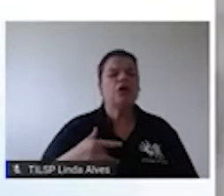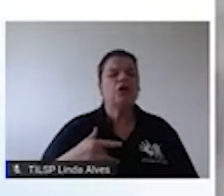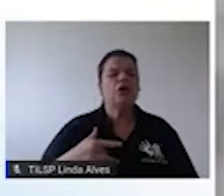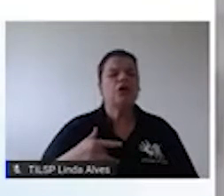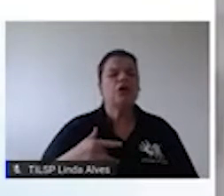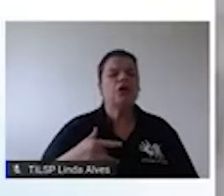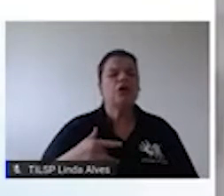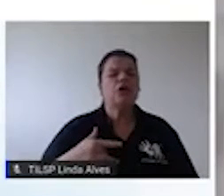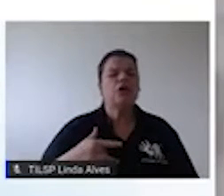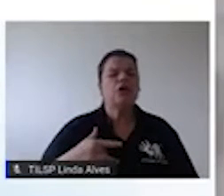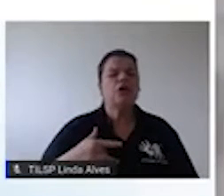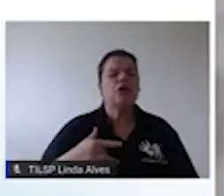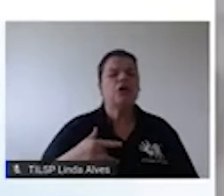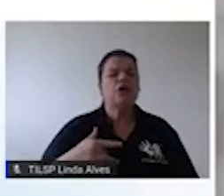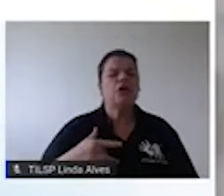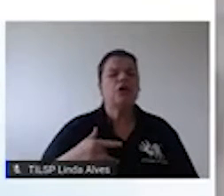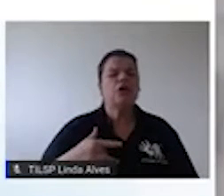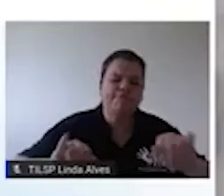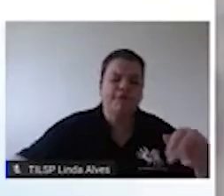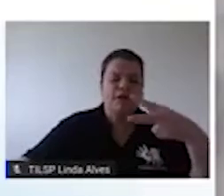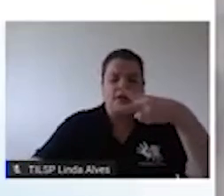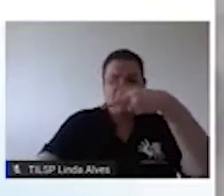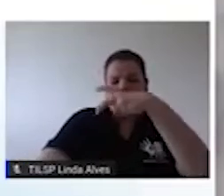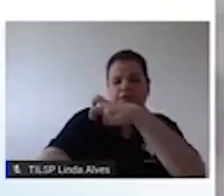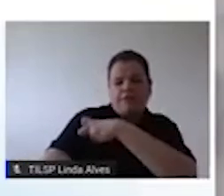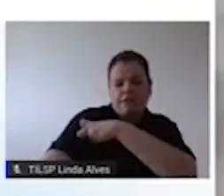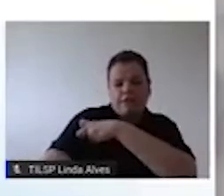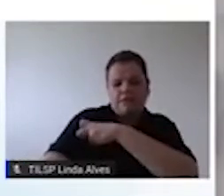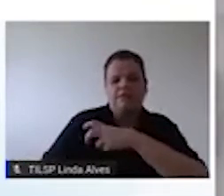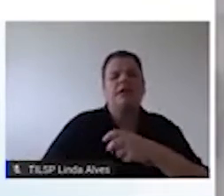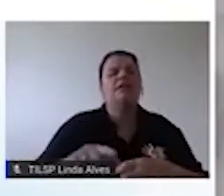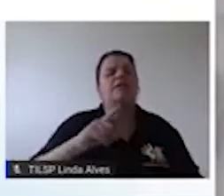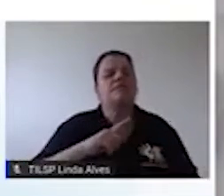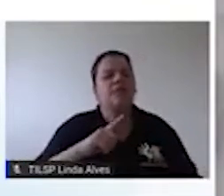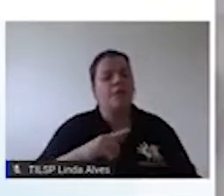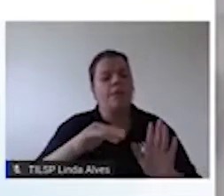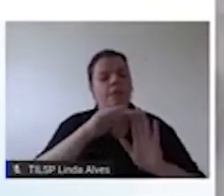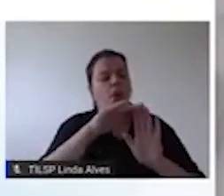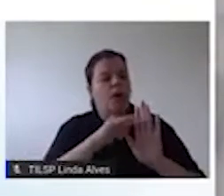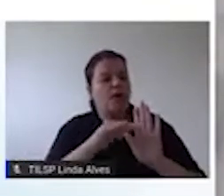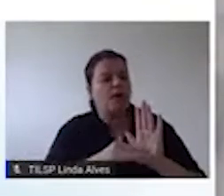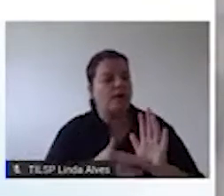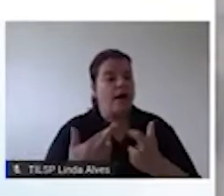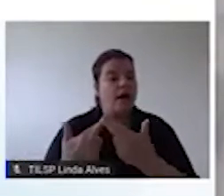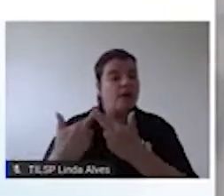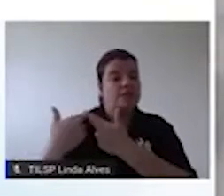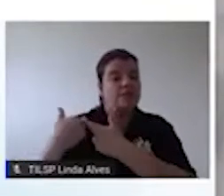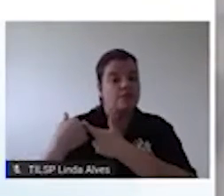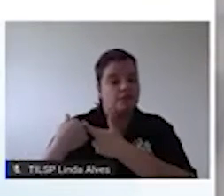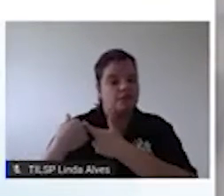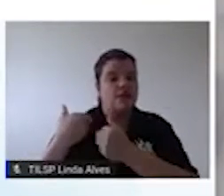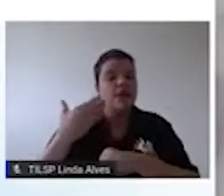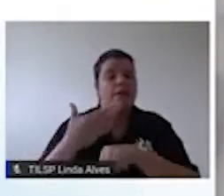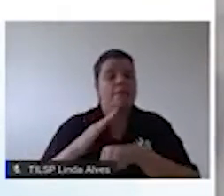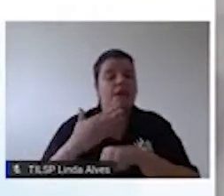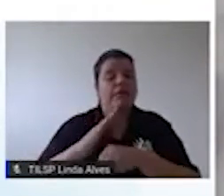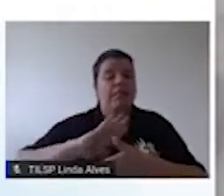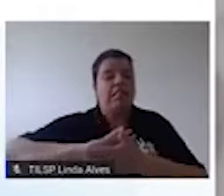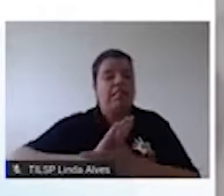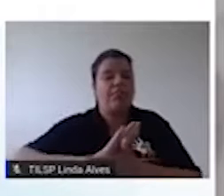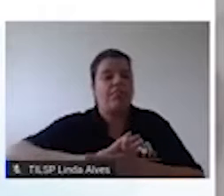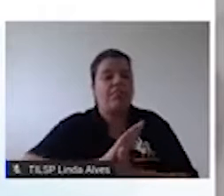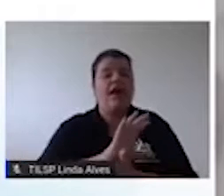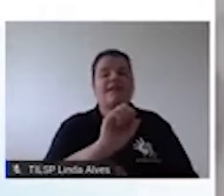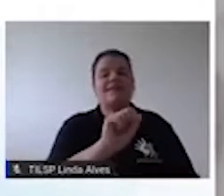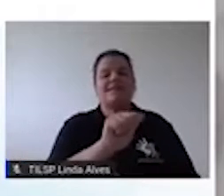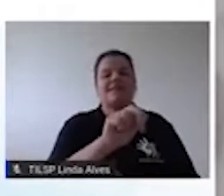dezenas de campanhas nacionais de vacinação. Esse programa foi o responsável, não é, pela praticamente eliminação do